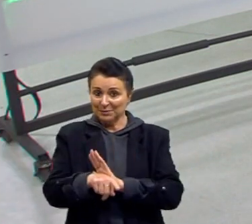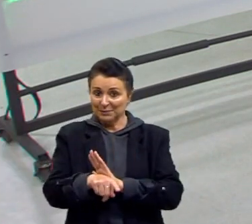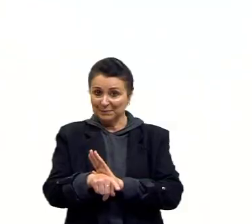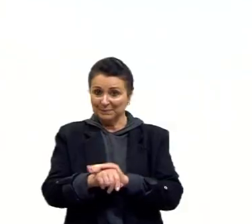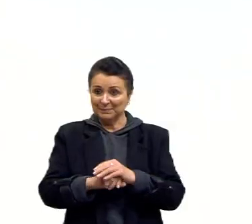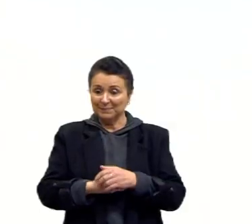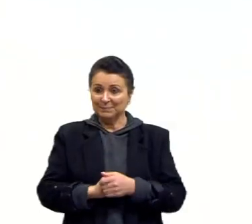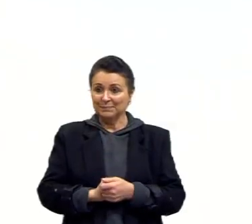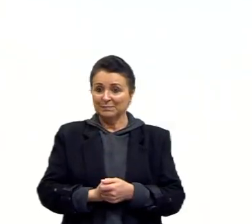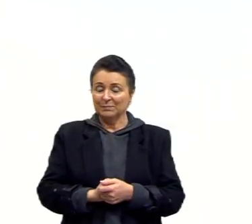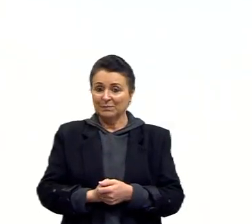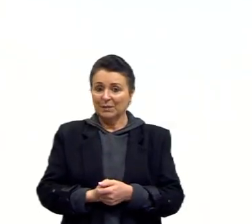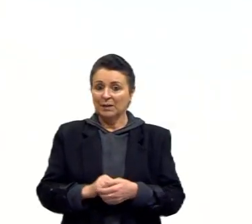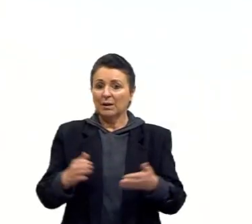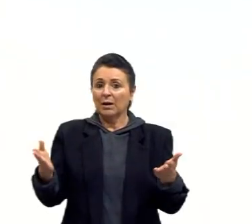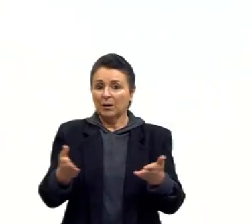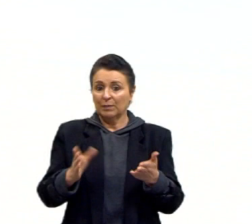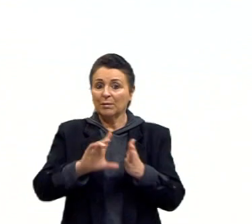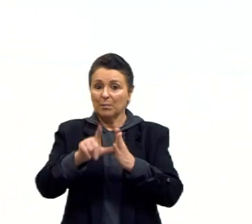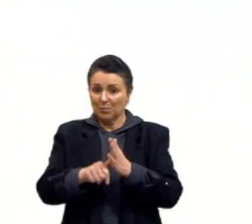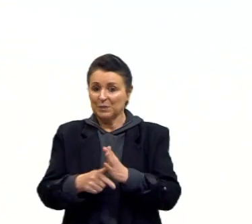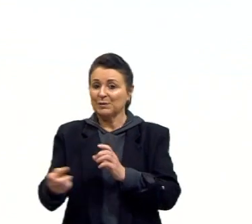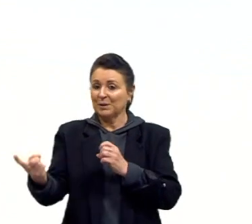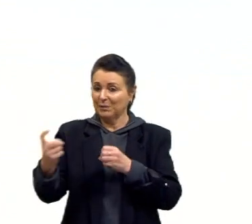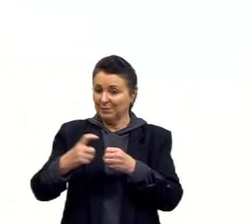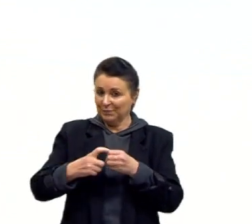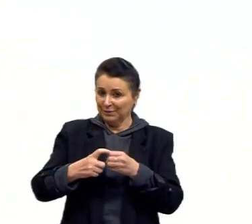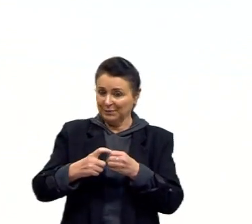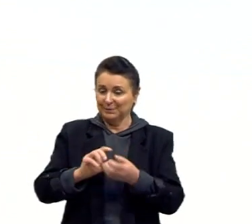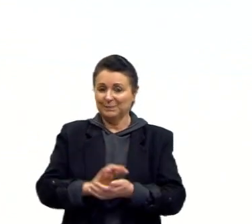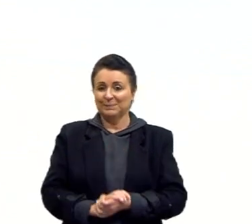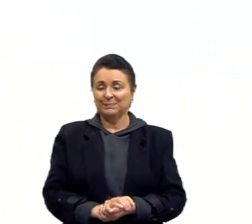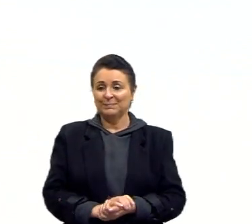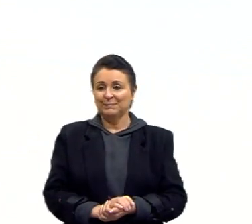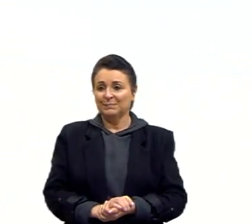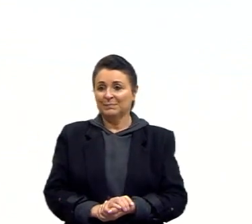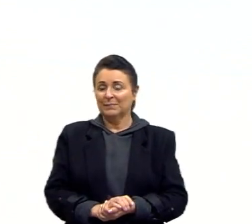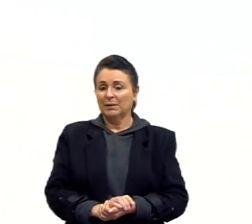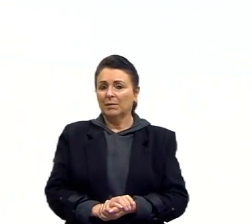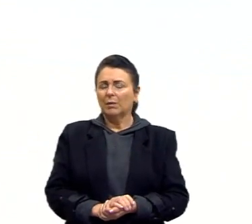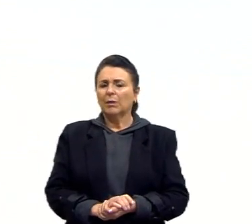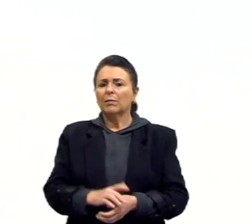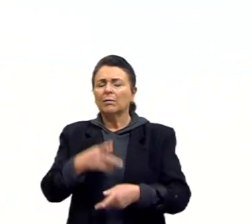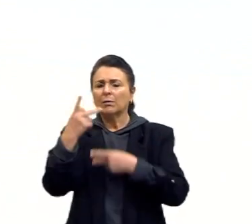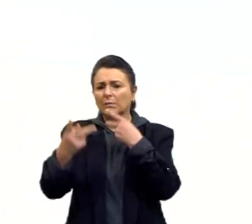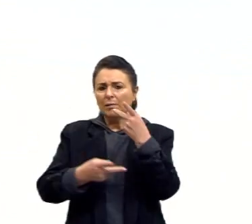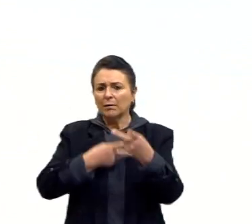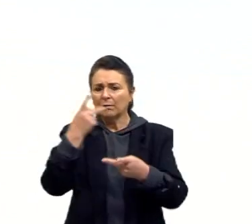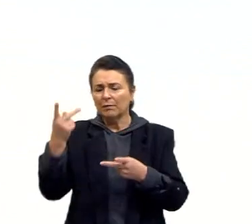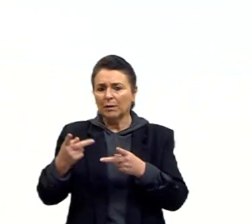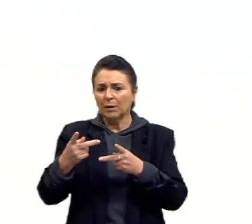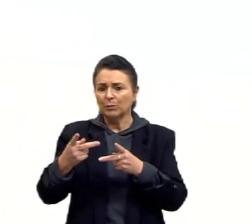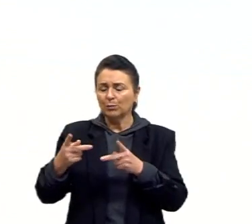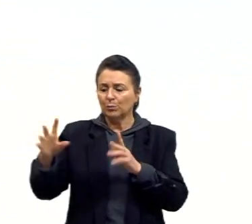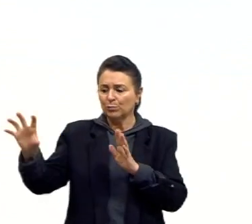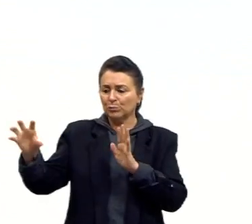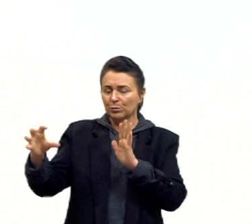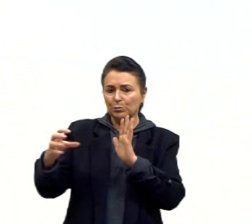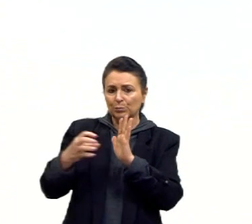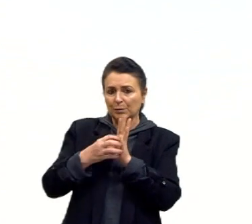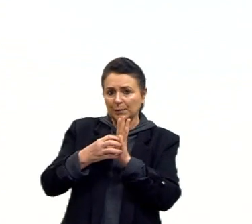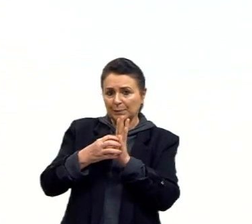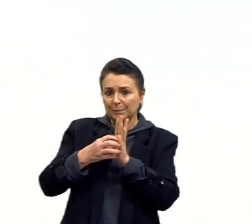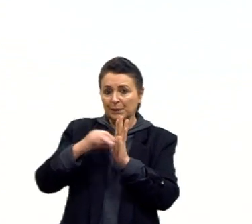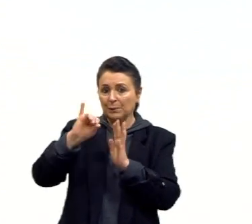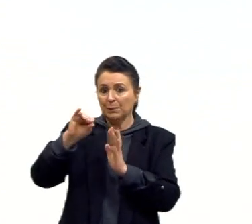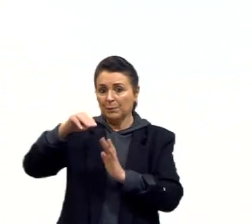daqui a pouquinho eu vou chamar o professor tá bom obrigado tá Tá bom então quando a gente está falando de um imã especificamente